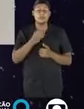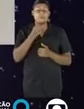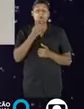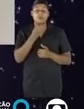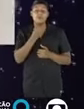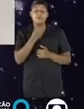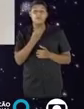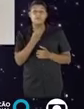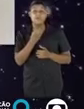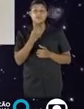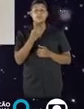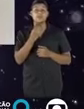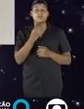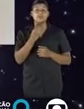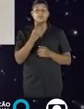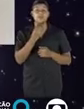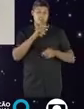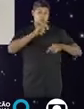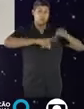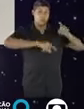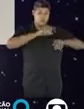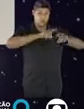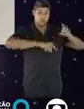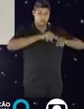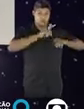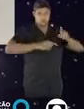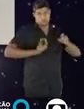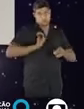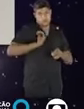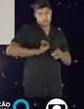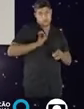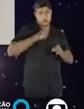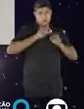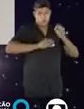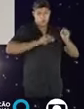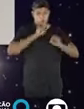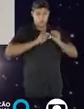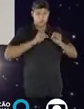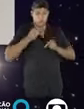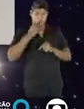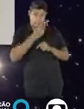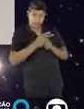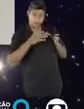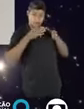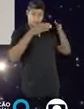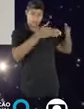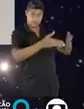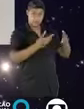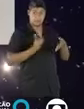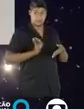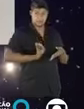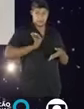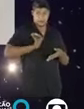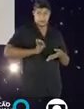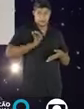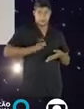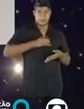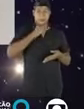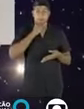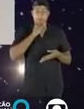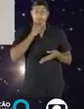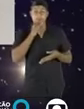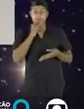benefícios aí, entendeu, por exemplo, dos produtos orgânicos em relação a isso que ela falou especificamente, entendeu? Sabe, de quais